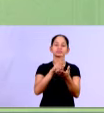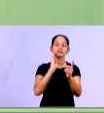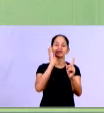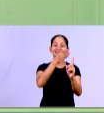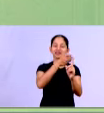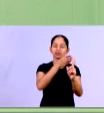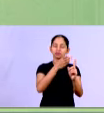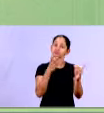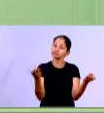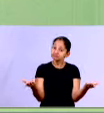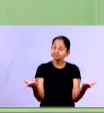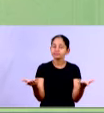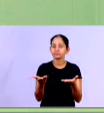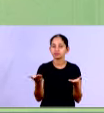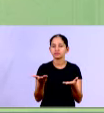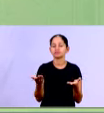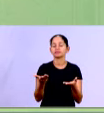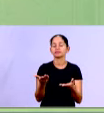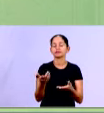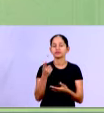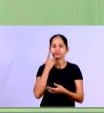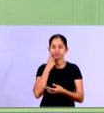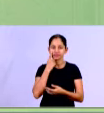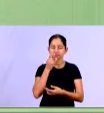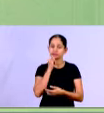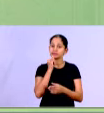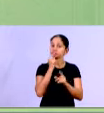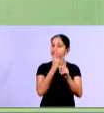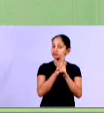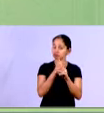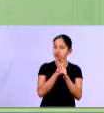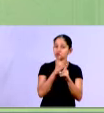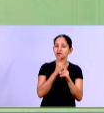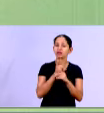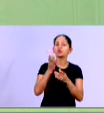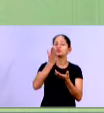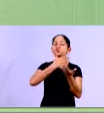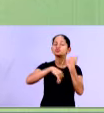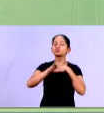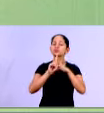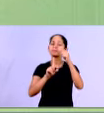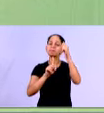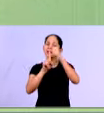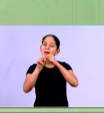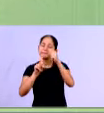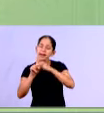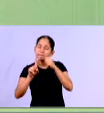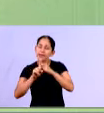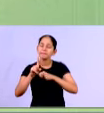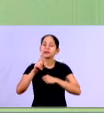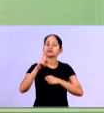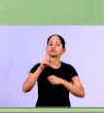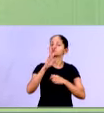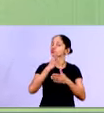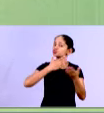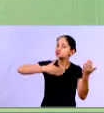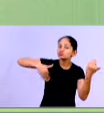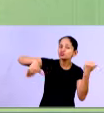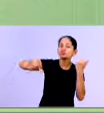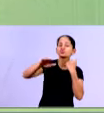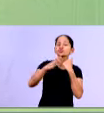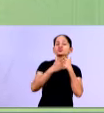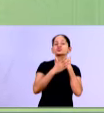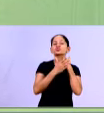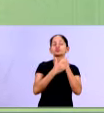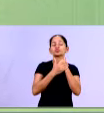exato, ok? O juro exato. Eu tenho aqui todos os meses, numerado de 1 a 31 de janeiro,